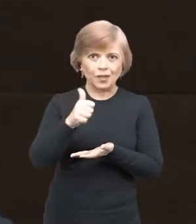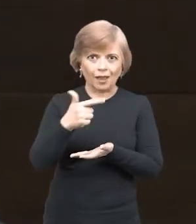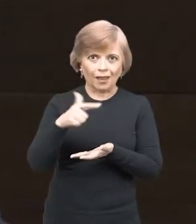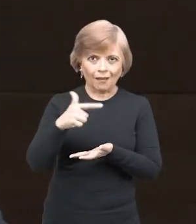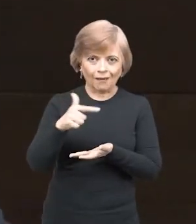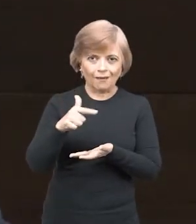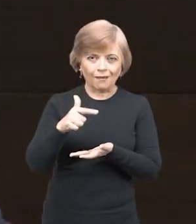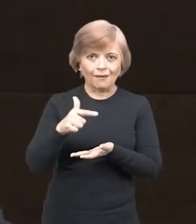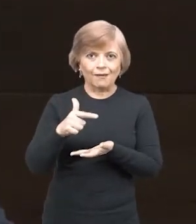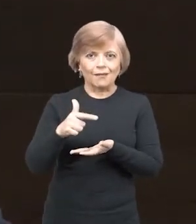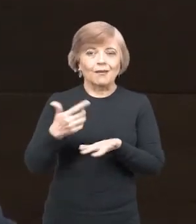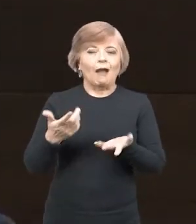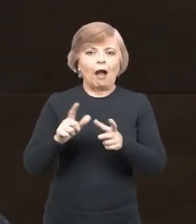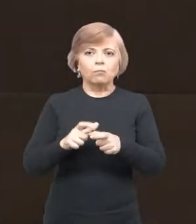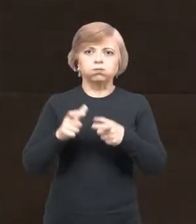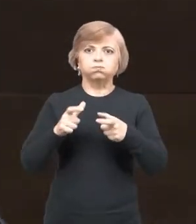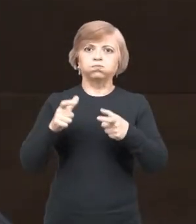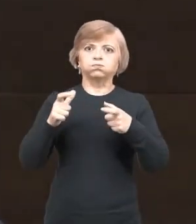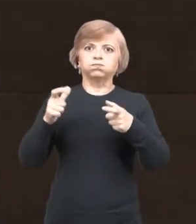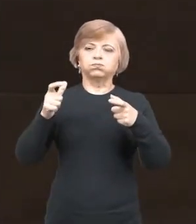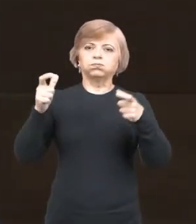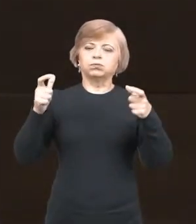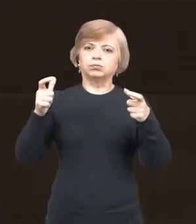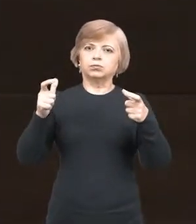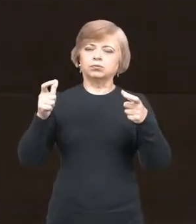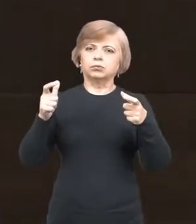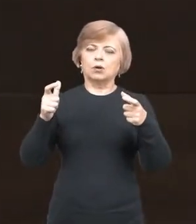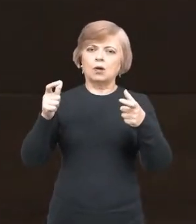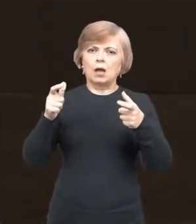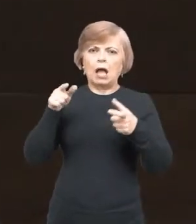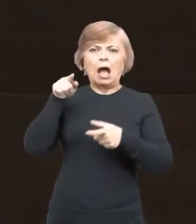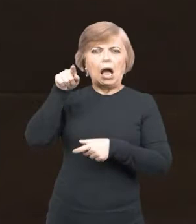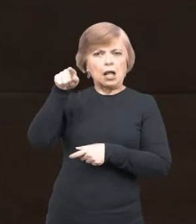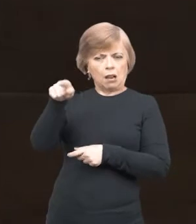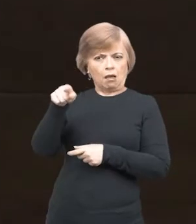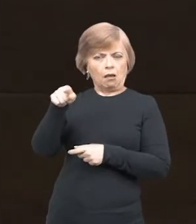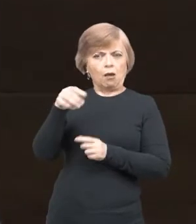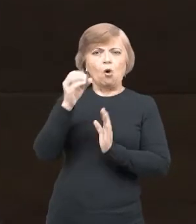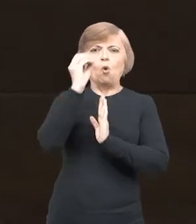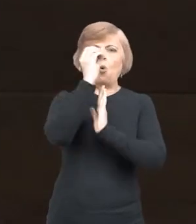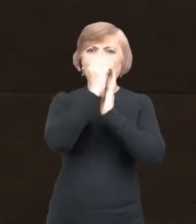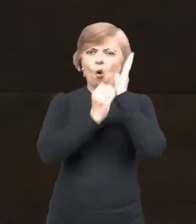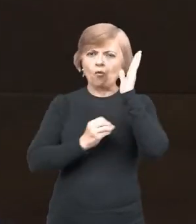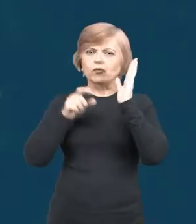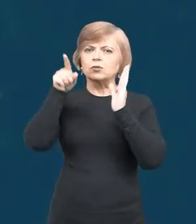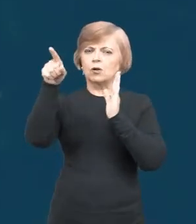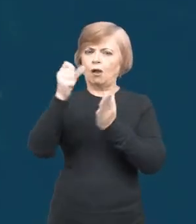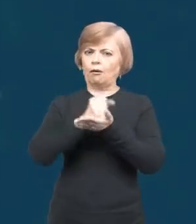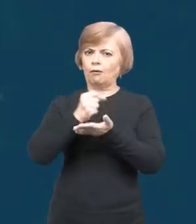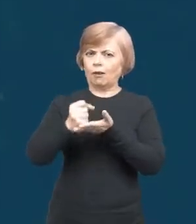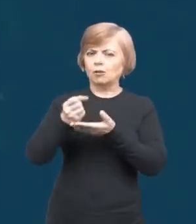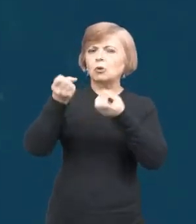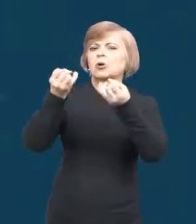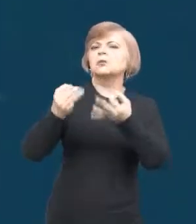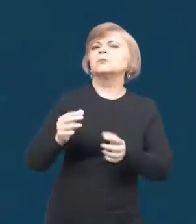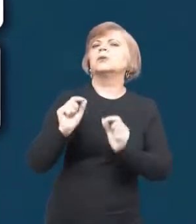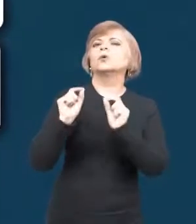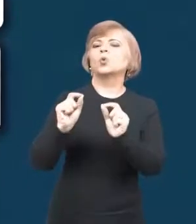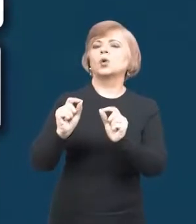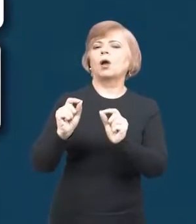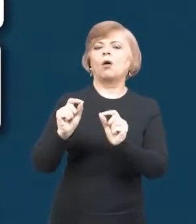nascimento, estava aumentando. A justificativa do oficial de registro era que